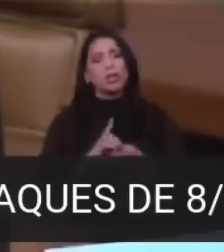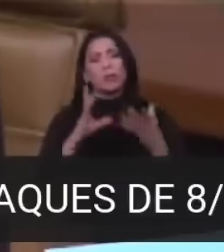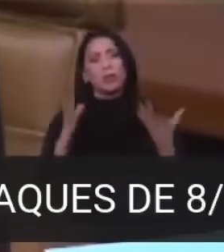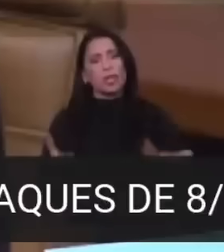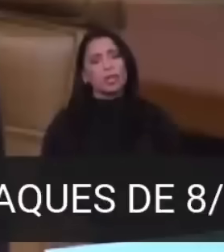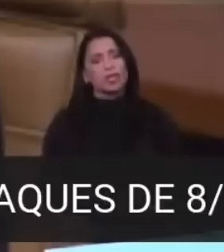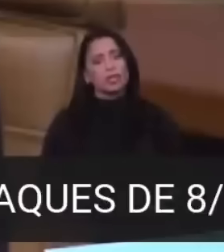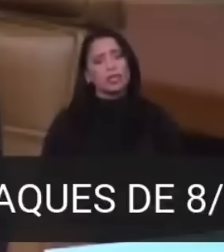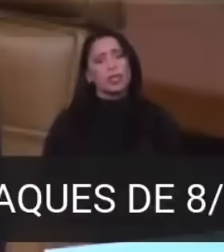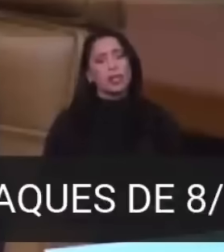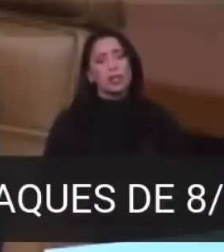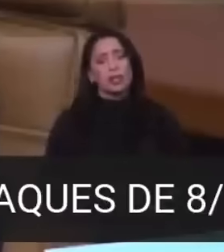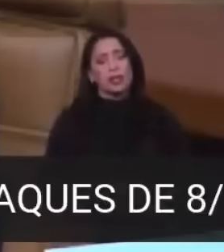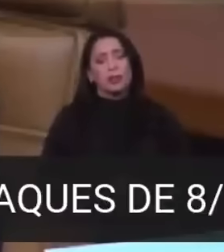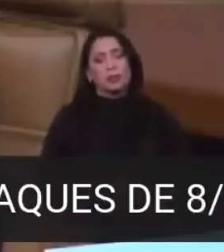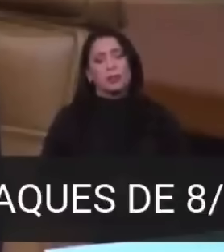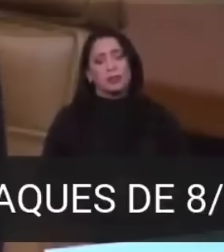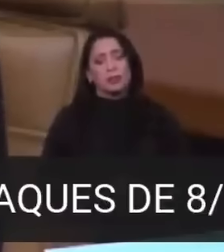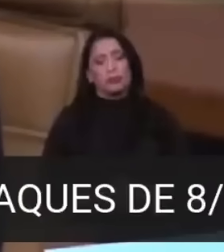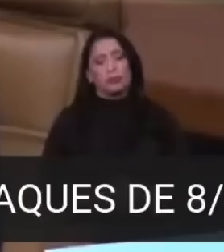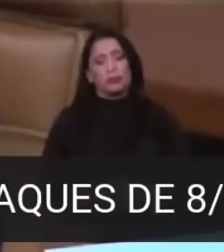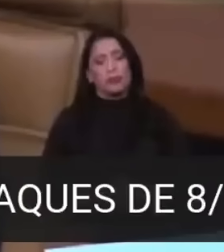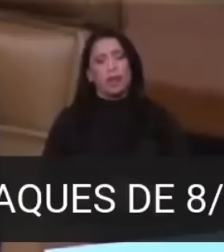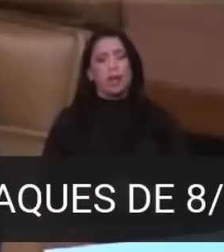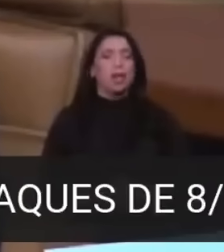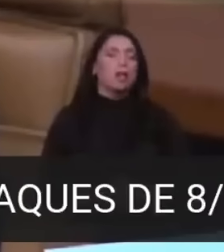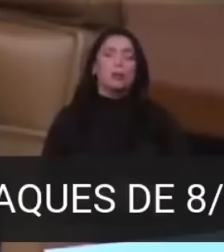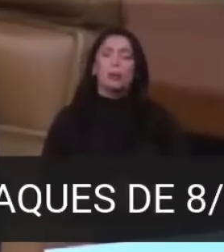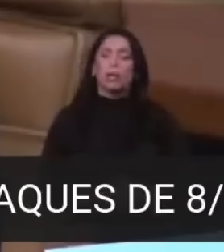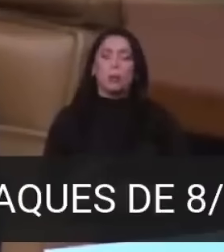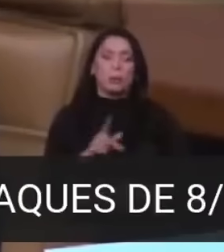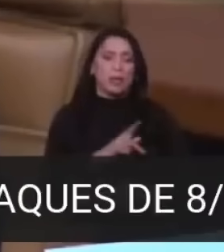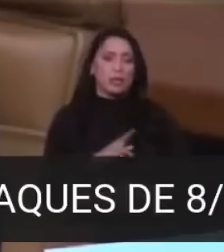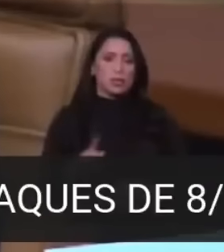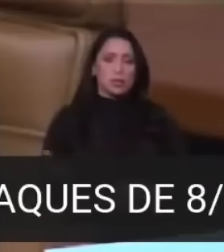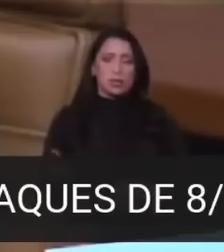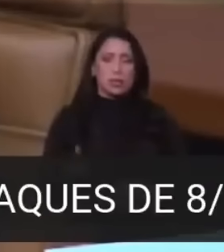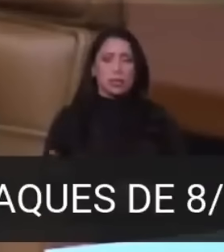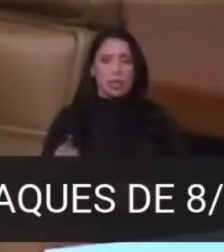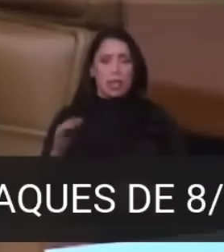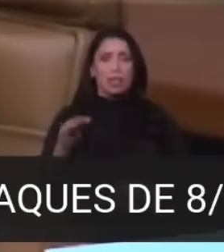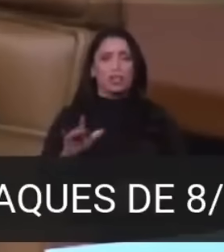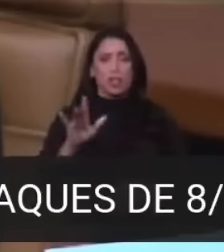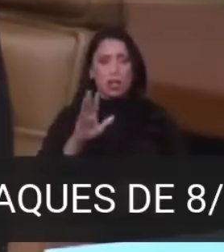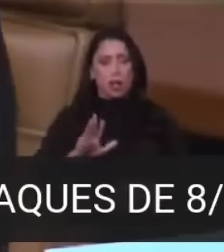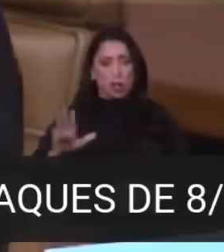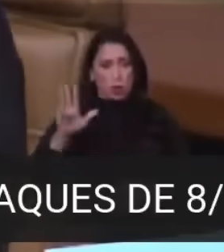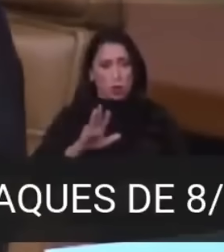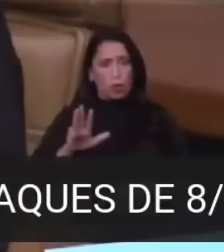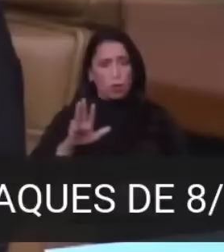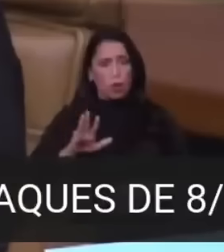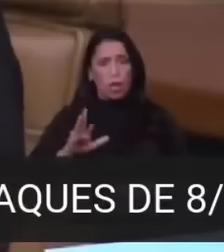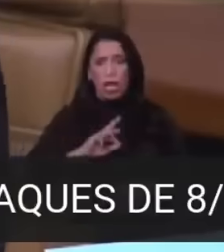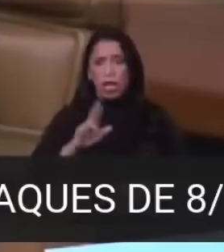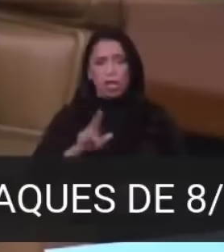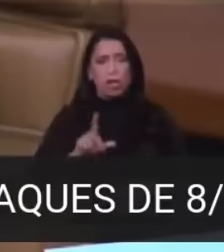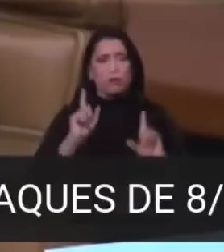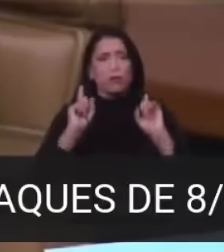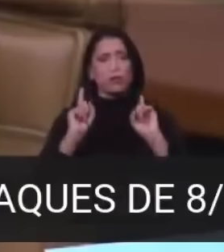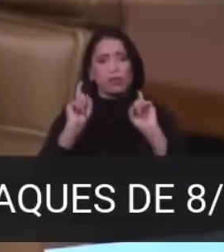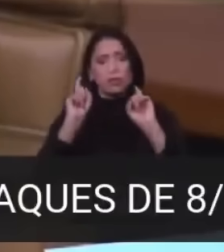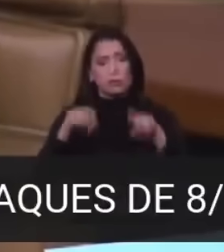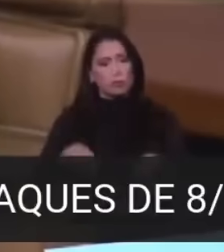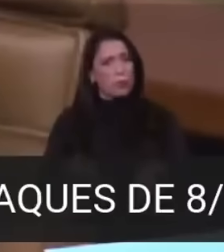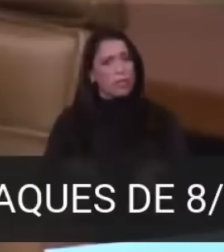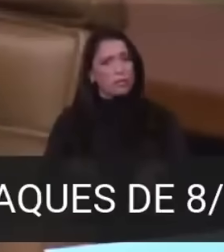a época é para que não houvesse posse do presidente eleito e naquele dia 12 é diplomado